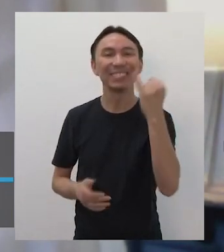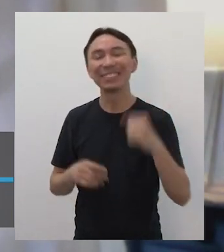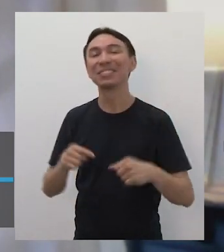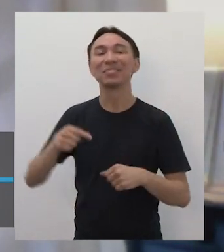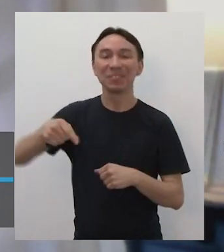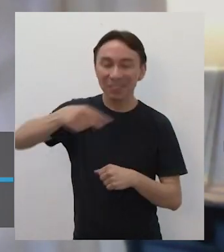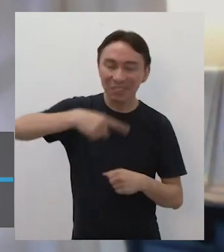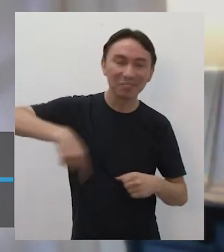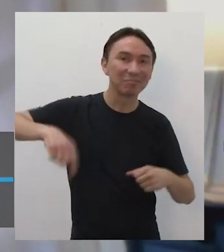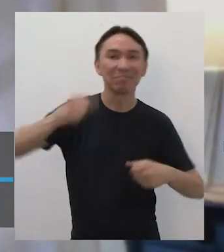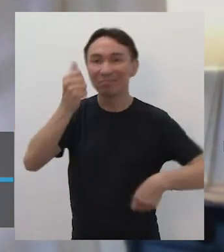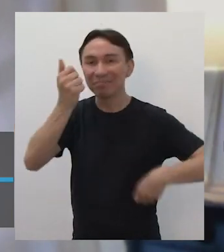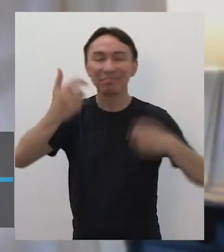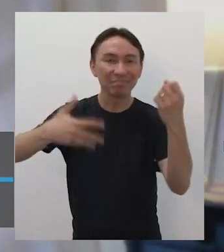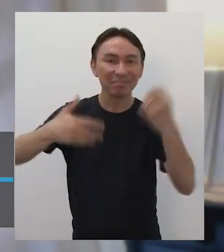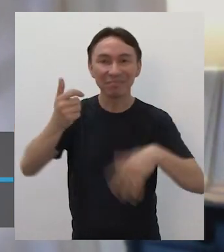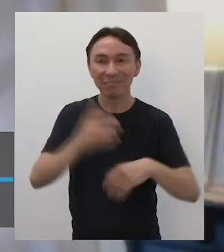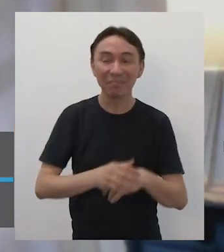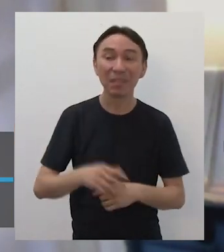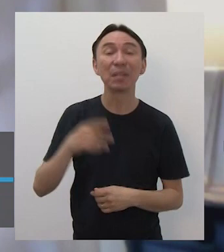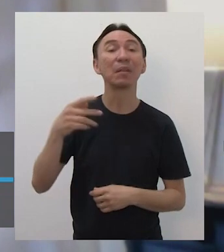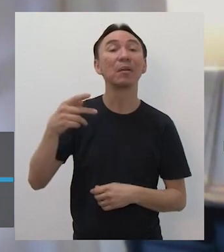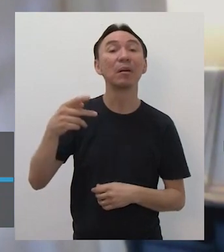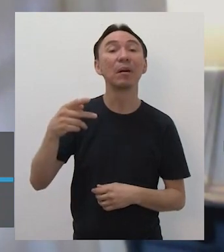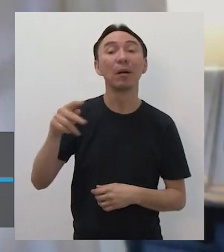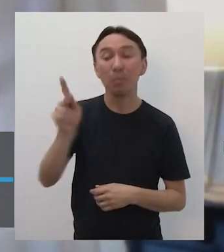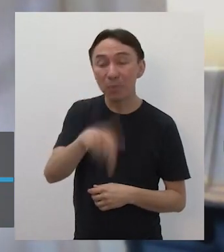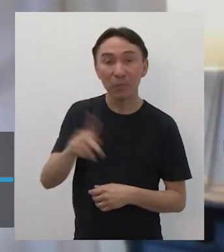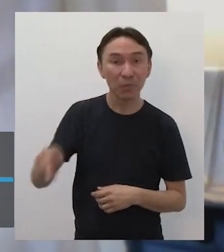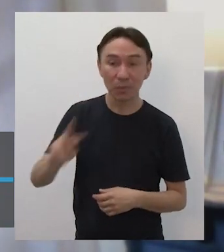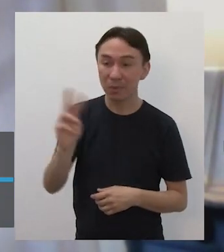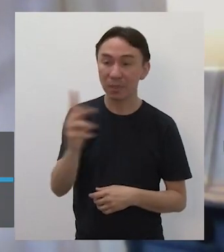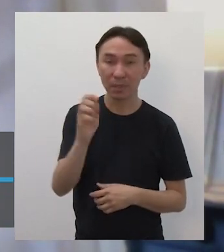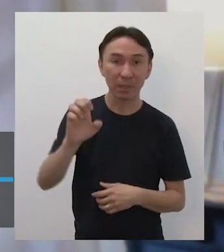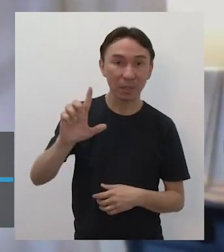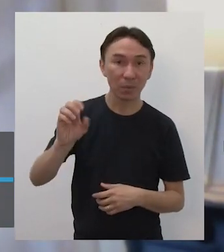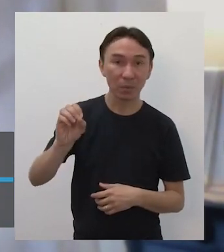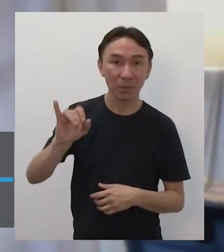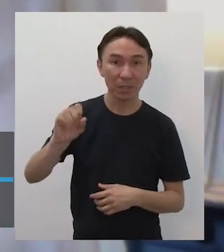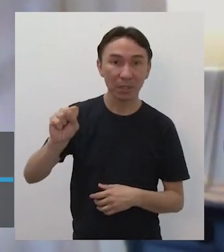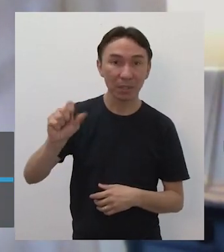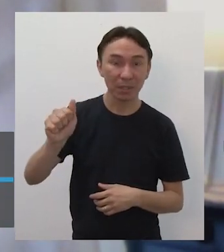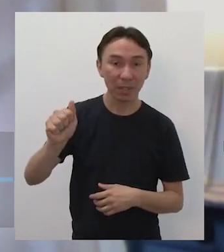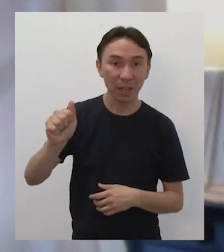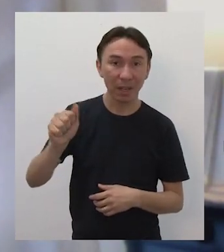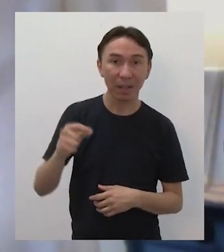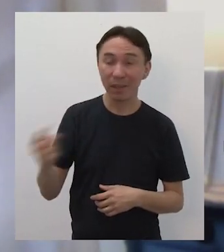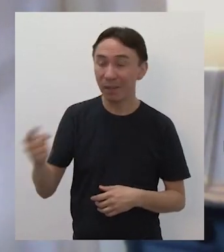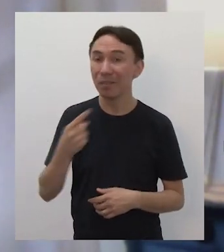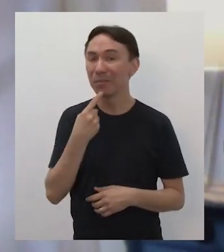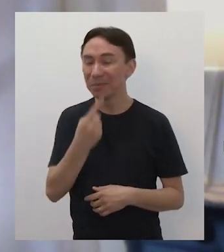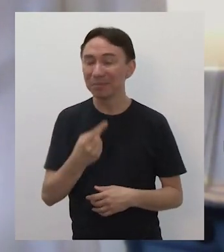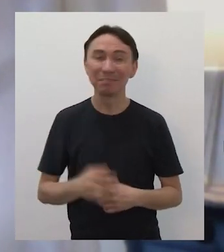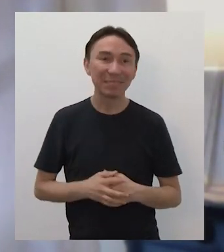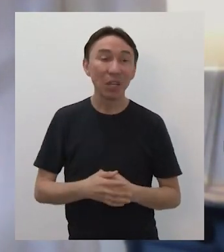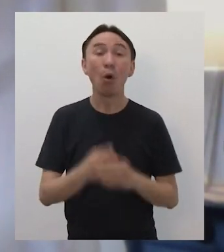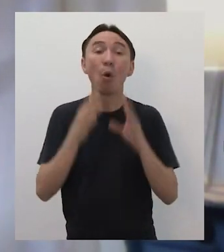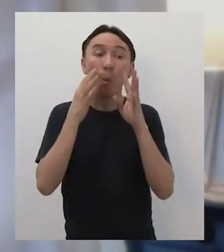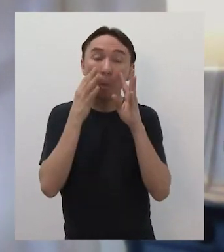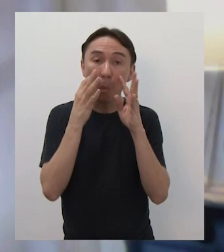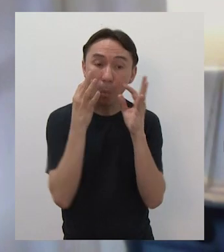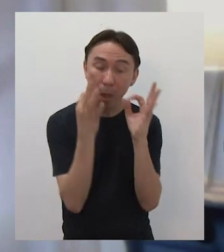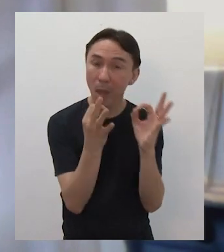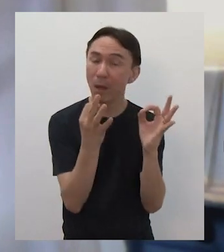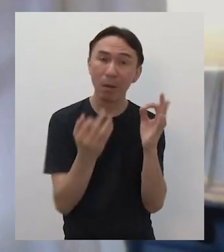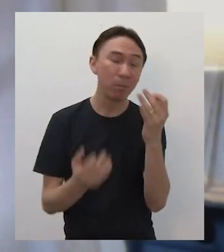suas palavras, Malu, a professora Heloísa pede que nós te agradeçamos. Ela disse que ajudou muito poder te ouvir. E eu